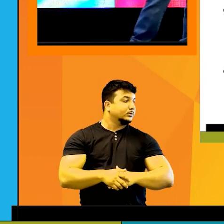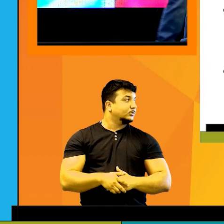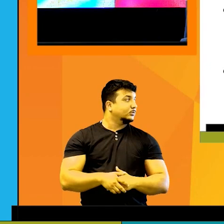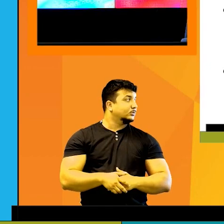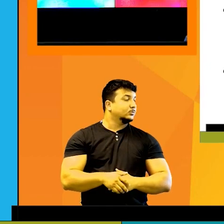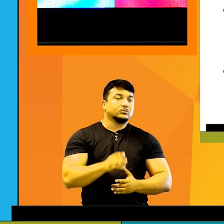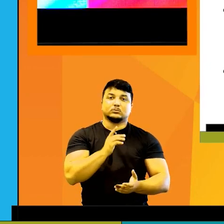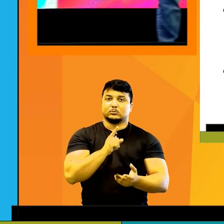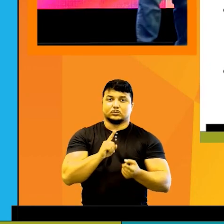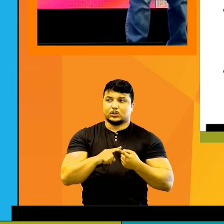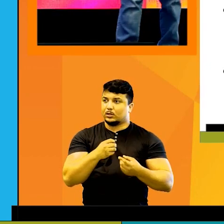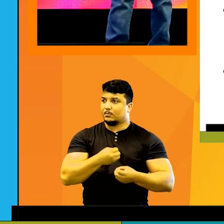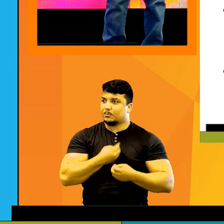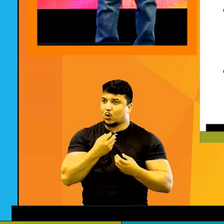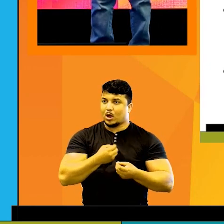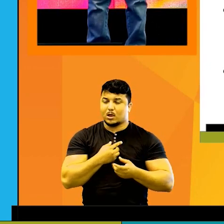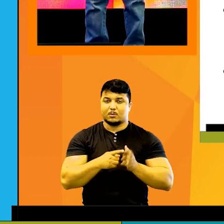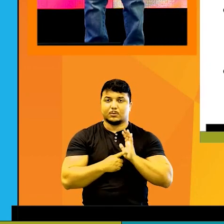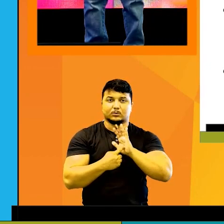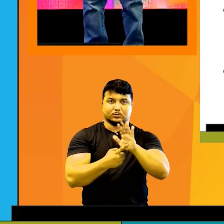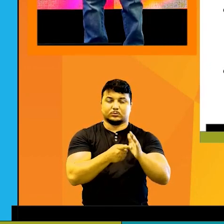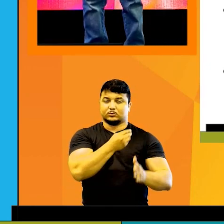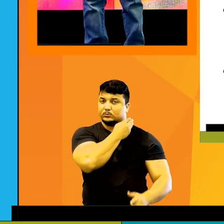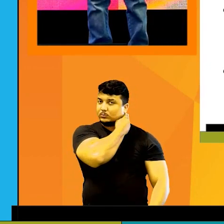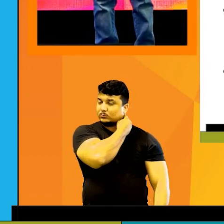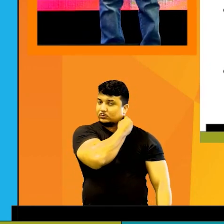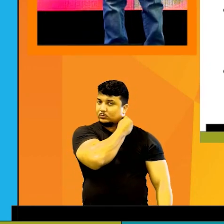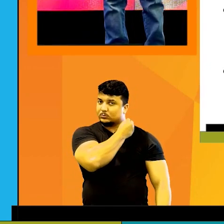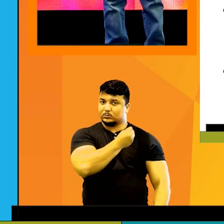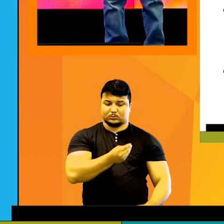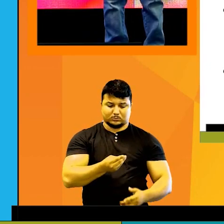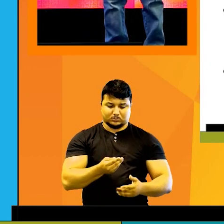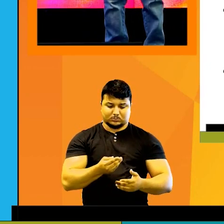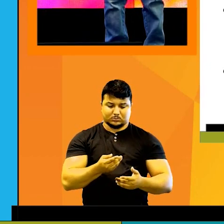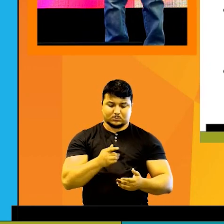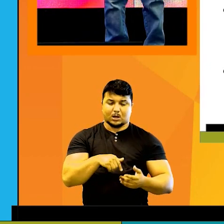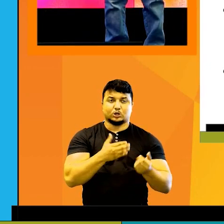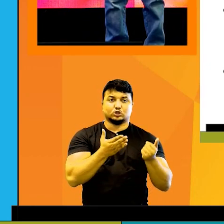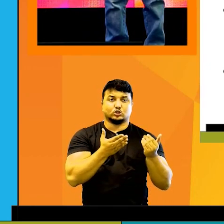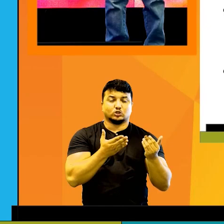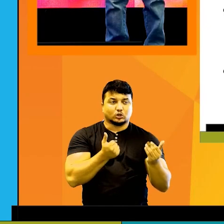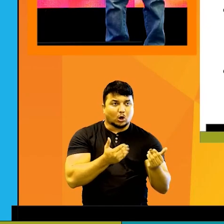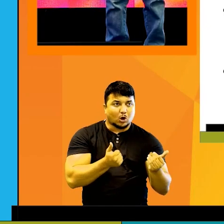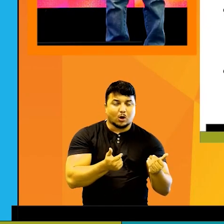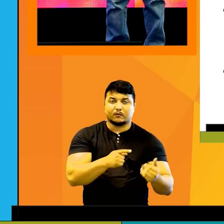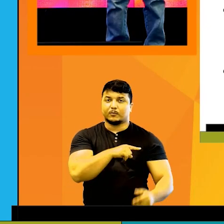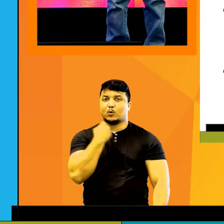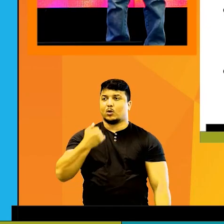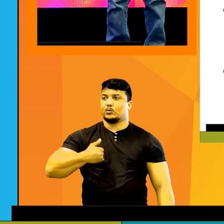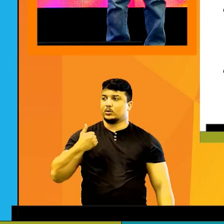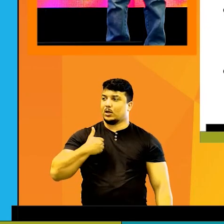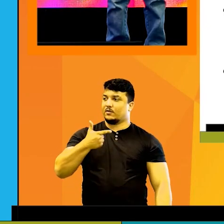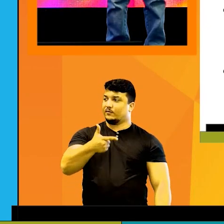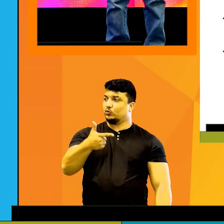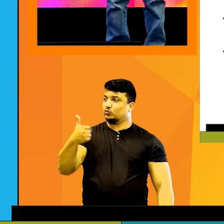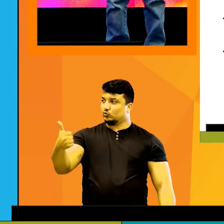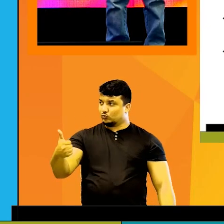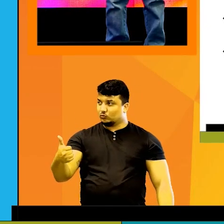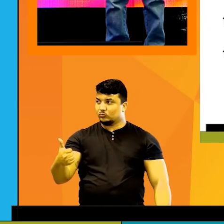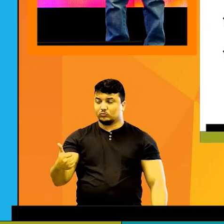Inclusive eu coloquei um poema aí, do Álvares de Azevedo, que ele era um rapaz jovem, morreu com 21